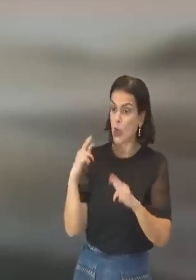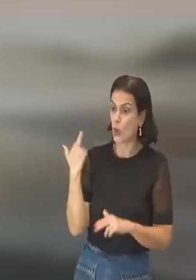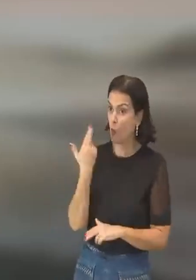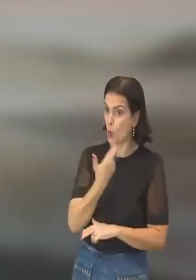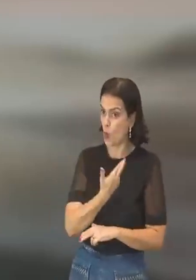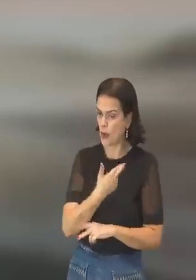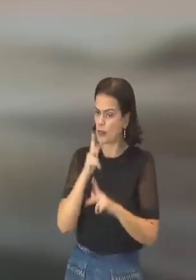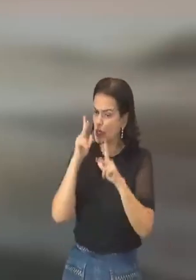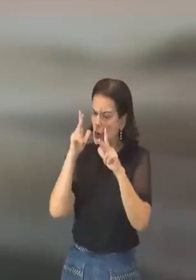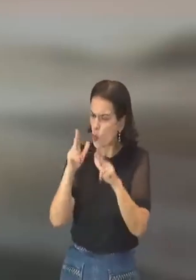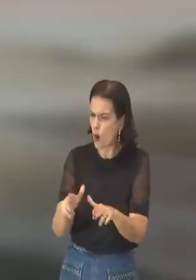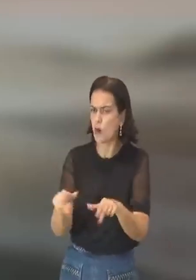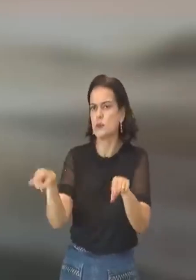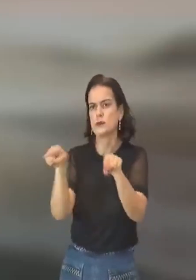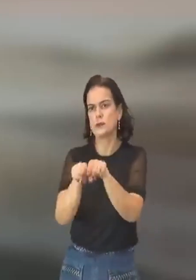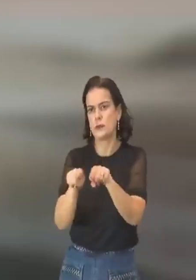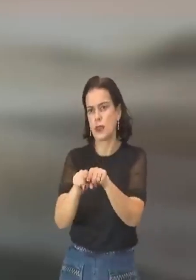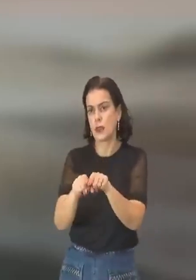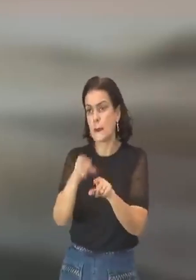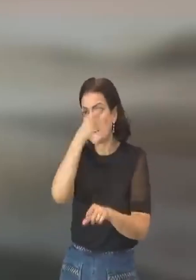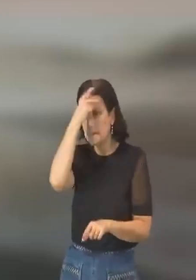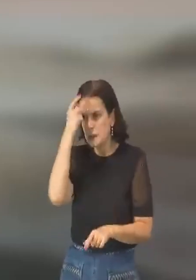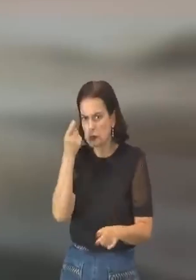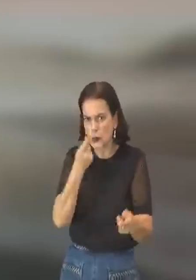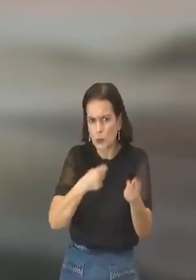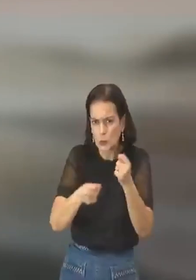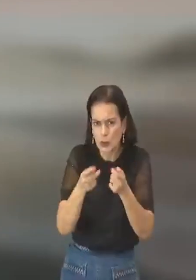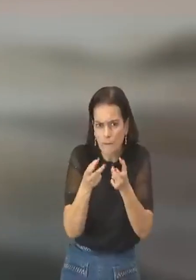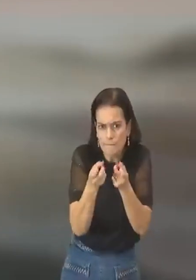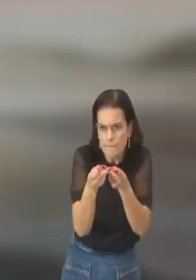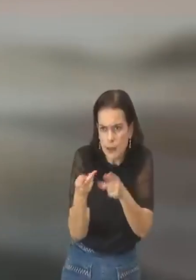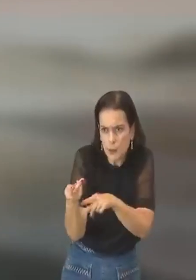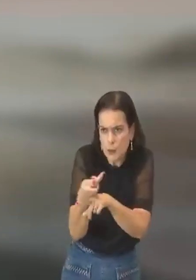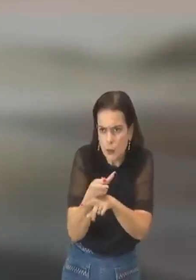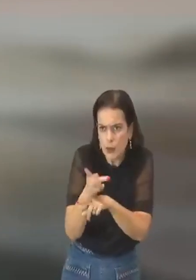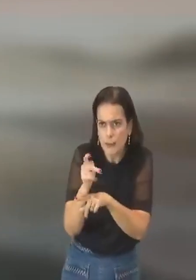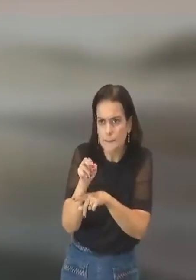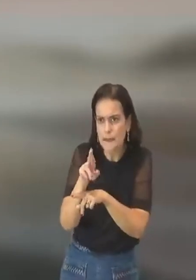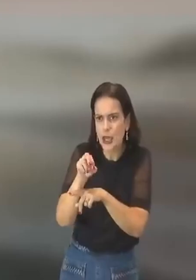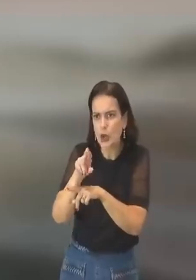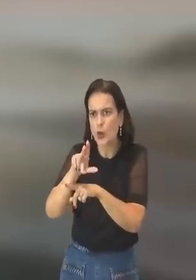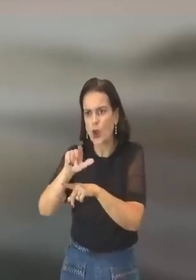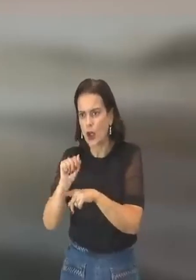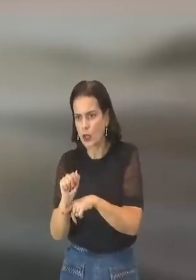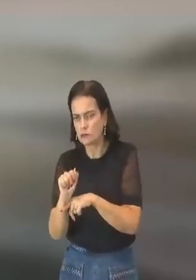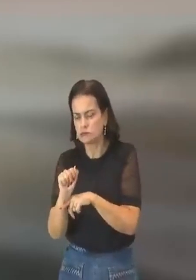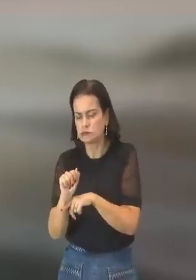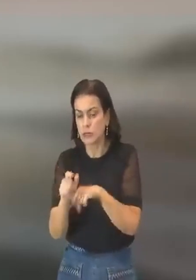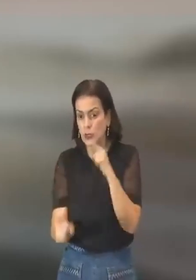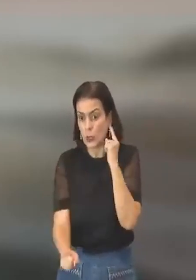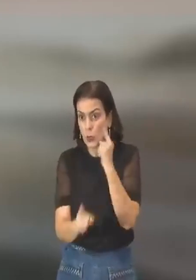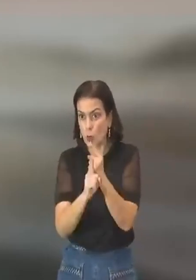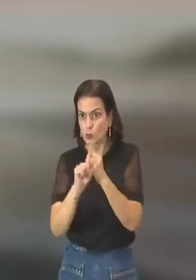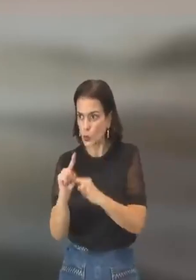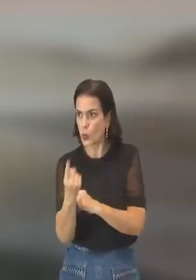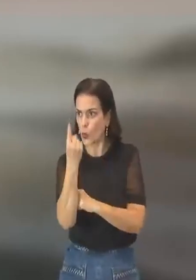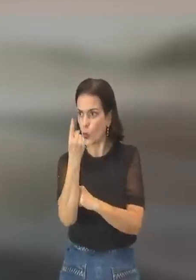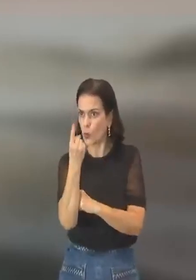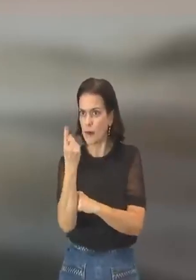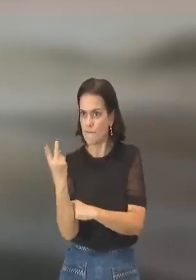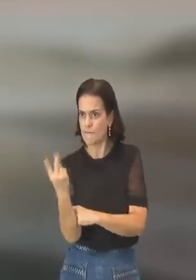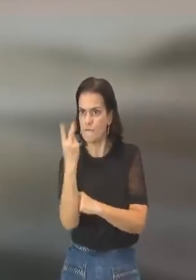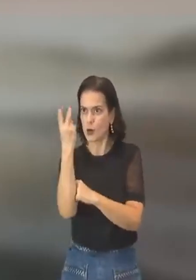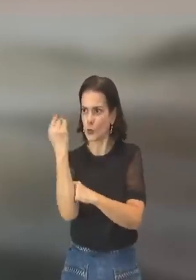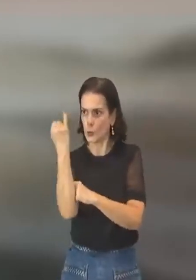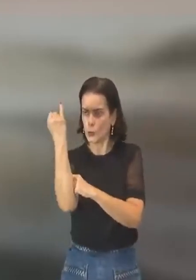também semelhante a um homem que negocia e procura boas pérolas. Quando encontrou uma pérola de grande